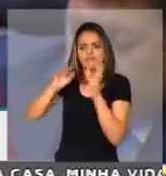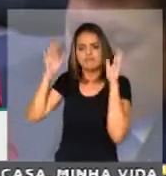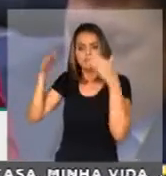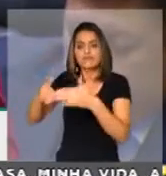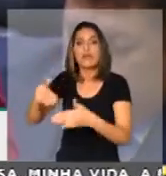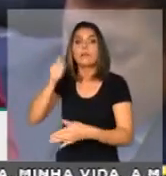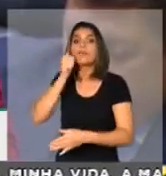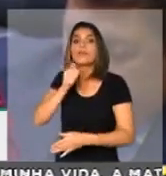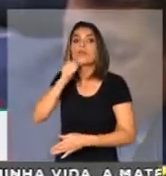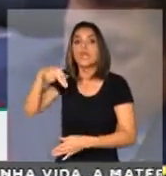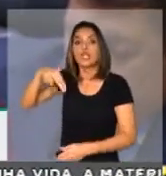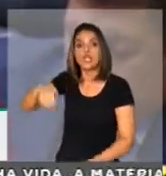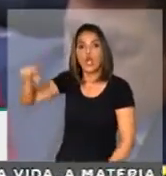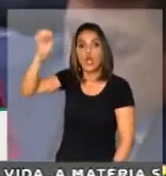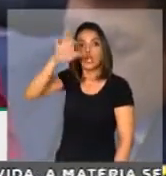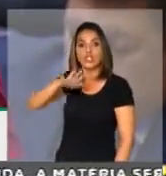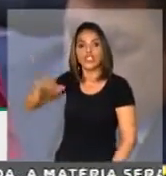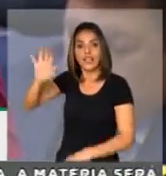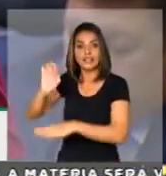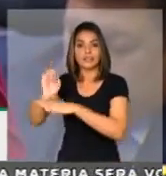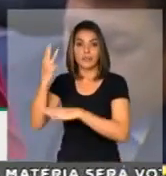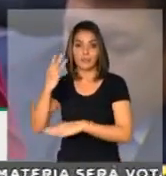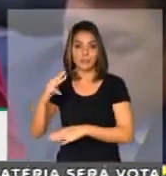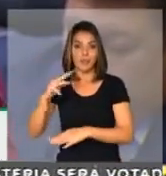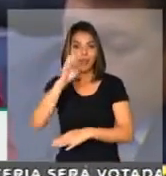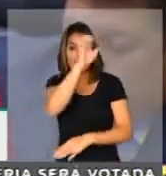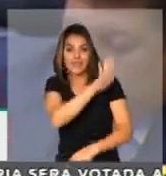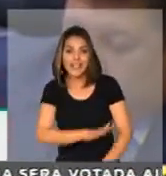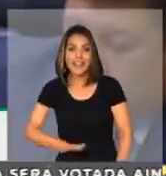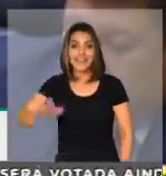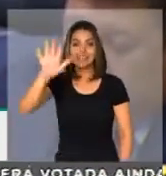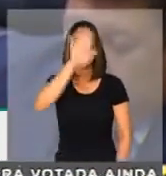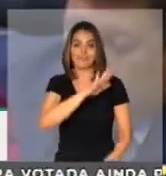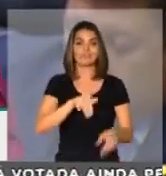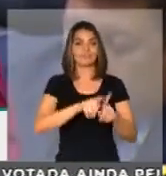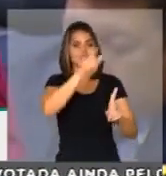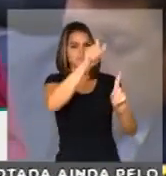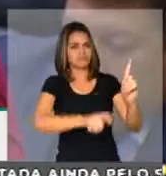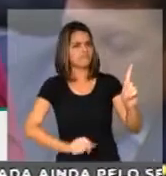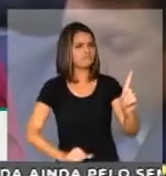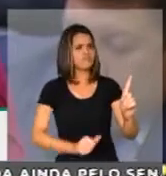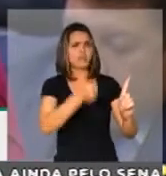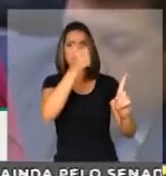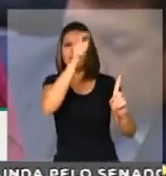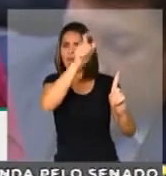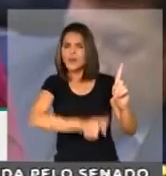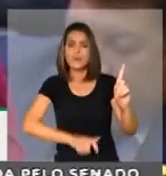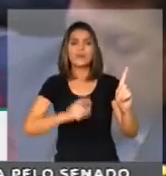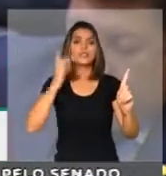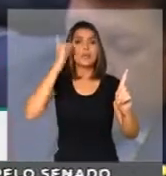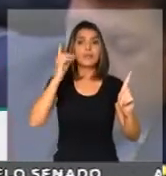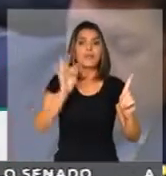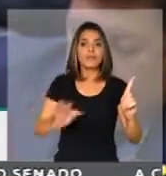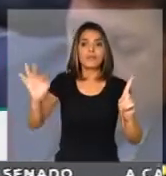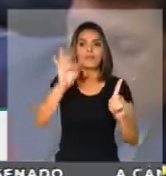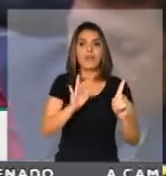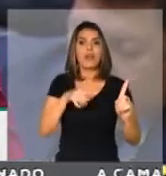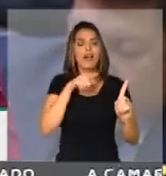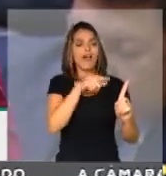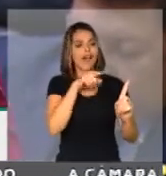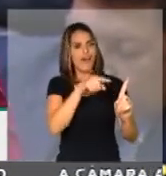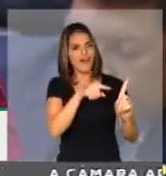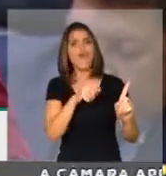mulheres maranhenses e as mulheres brasileiras. Vossa Excelência foi o primeiro deputado federal do PRB, me